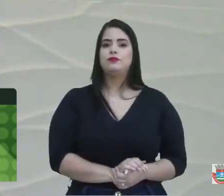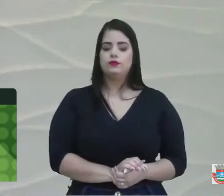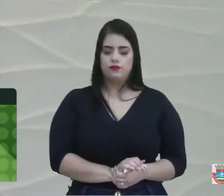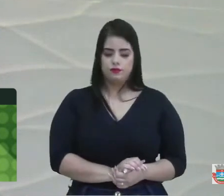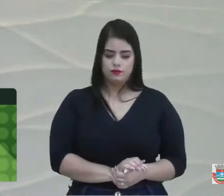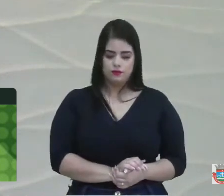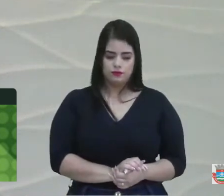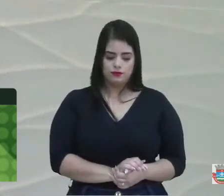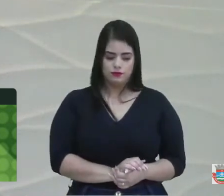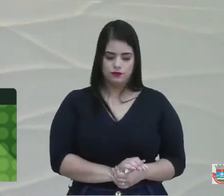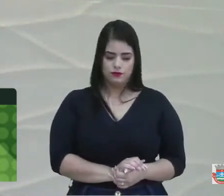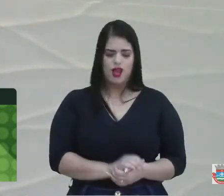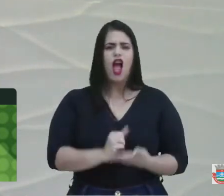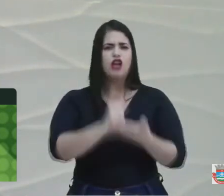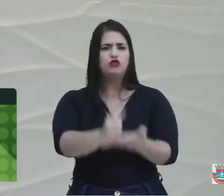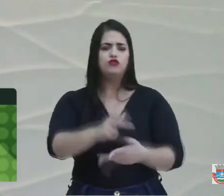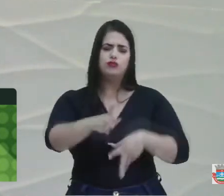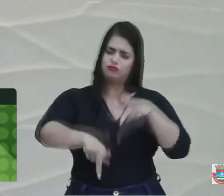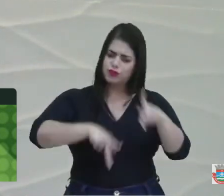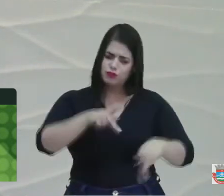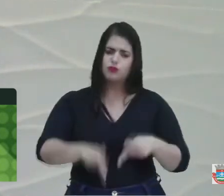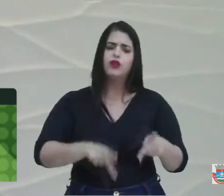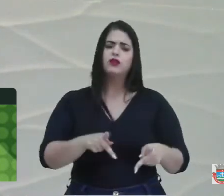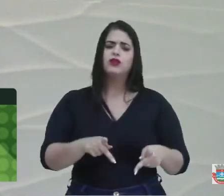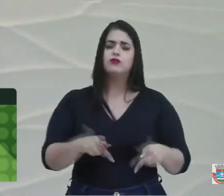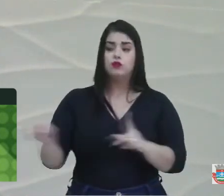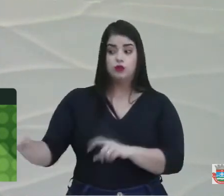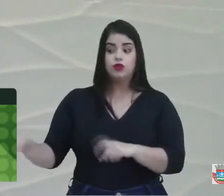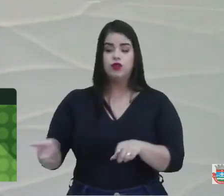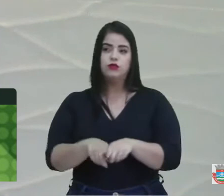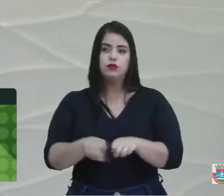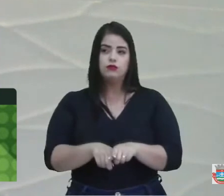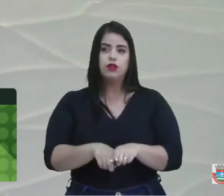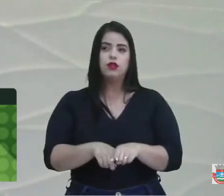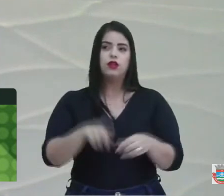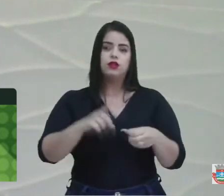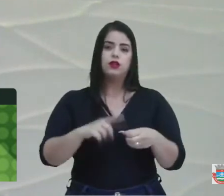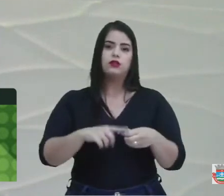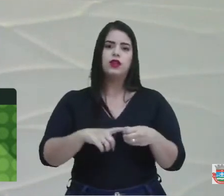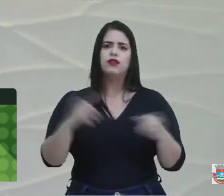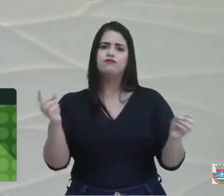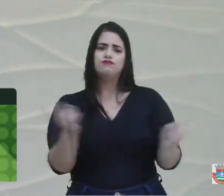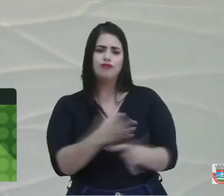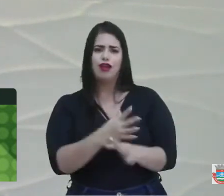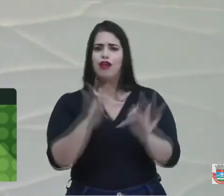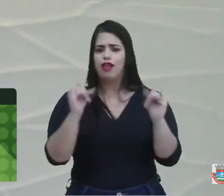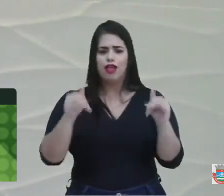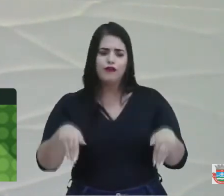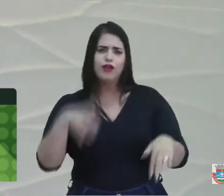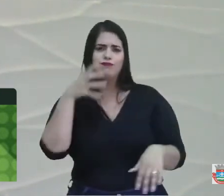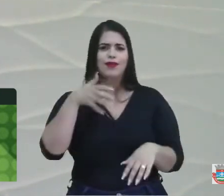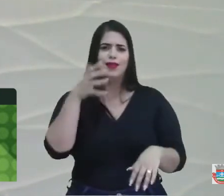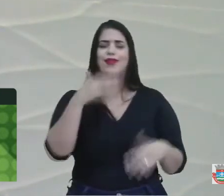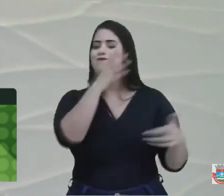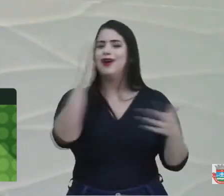melhore e ajude a nossa população do campo e da cidade. Finalizo aqui a minha fala, né, parabenizando aí a todos que